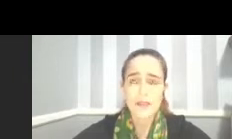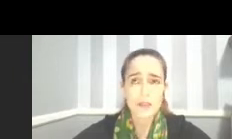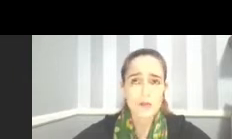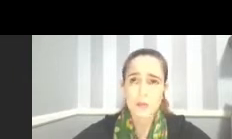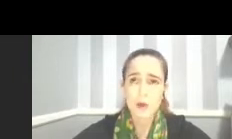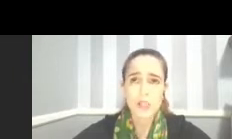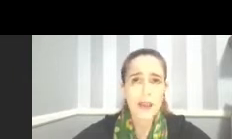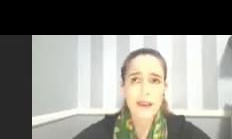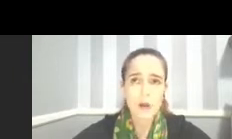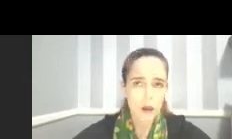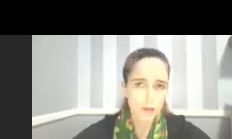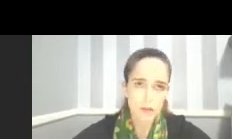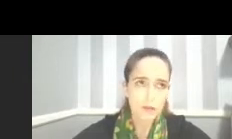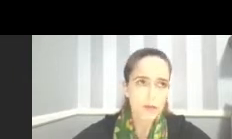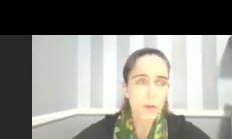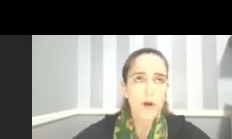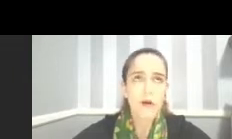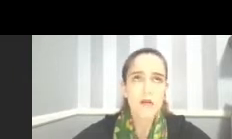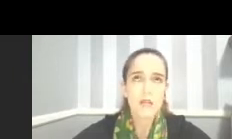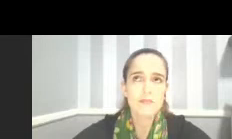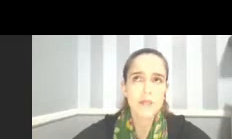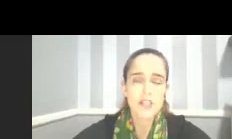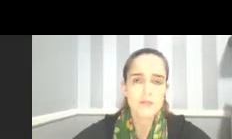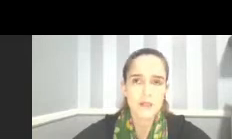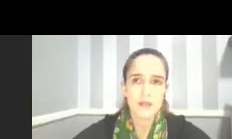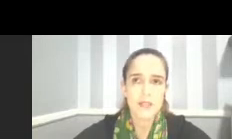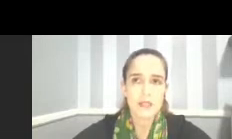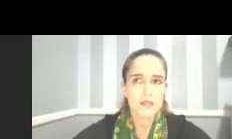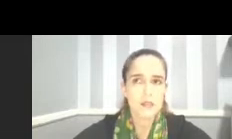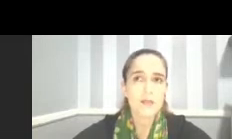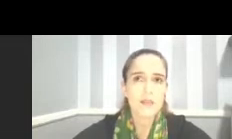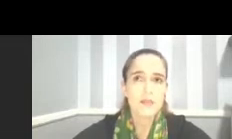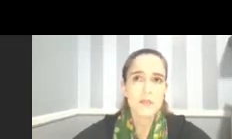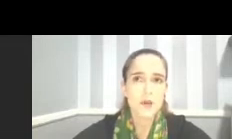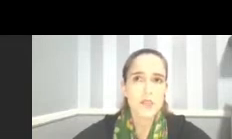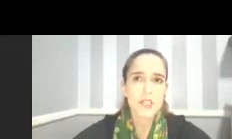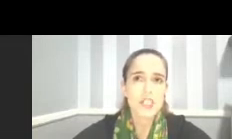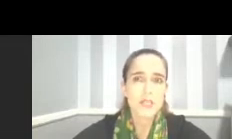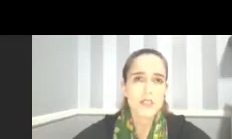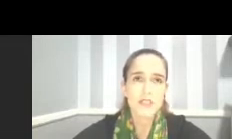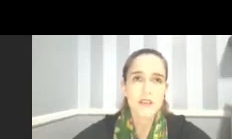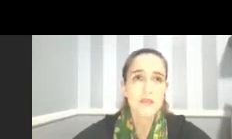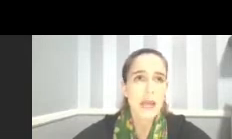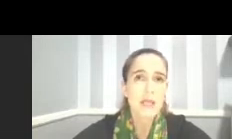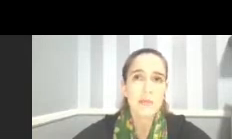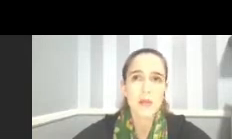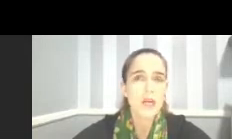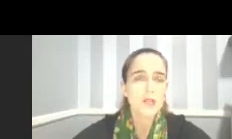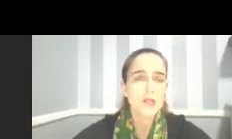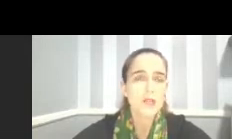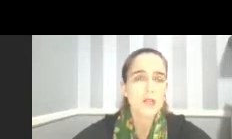você está com uma fratura exposta enorme, vamos supor na tíbia. Você está com uma fratura exposta de tíbia, você vai